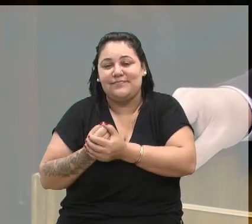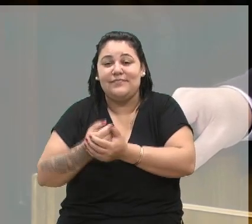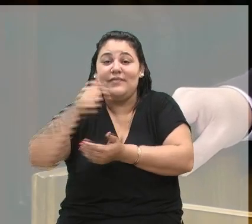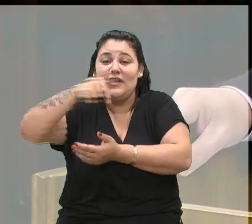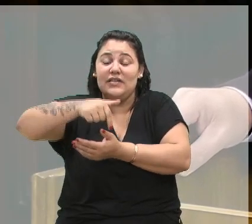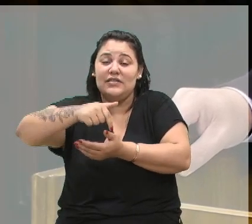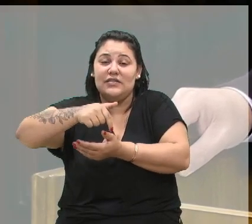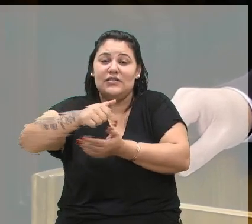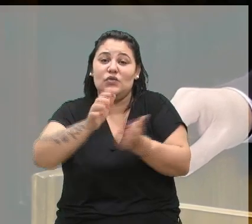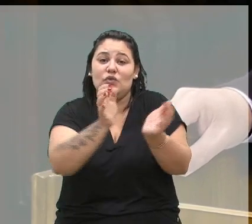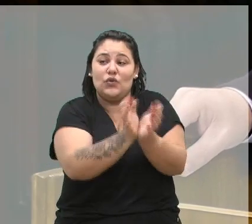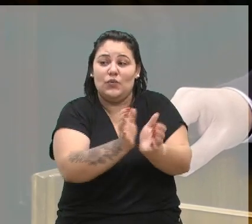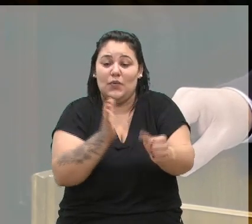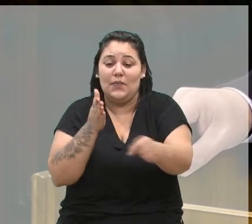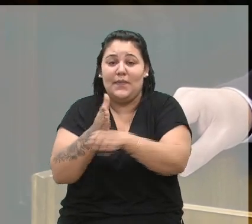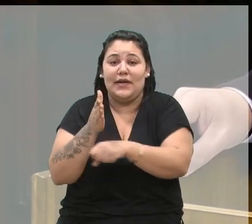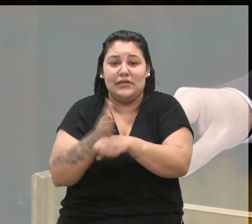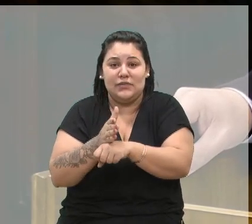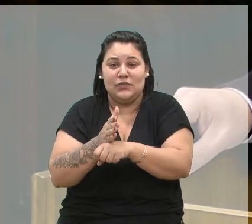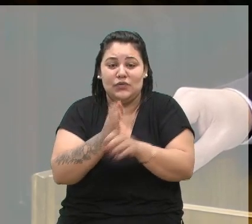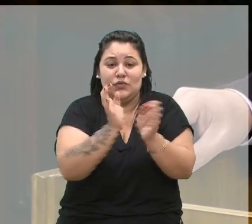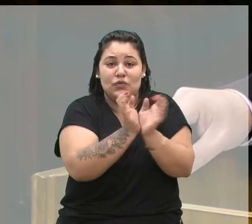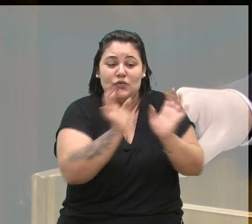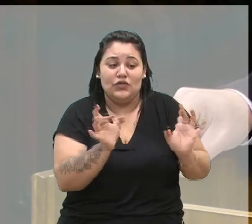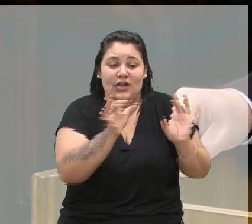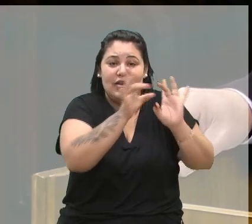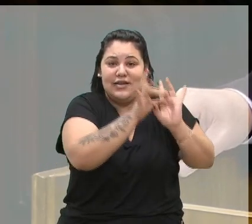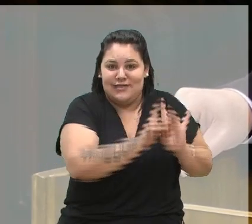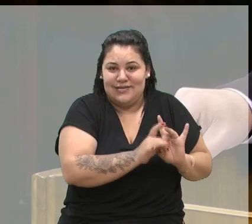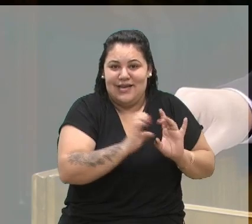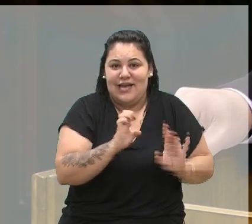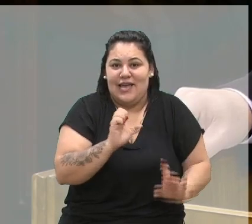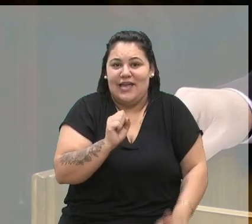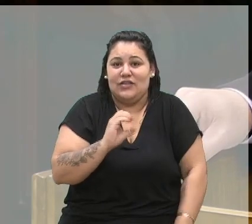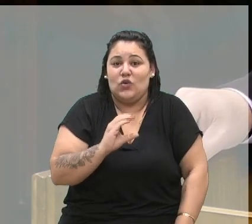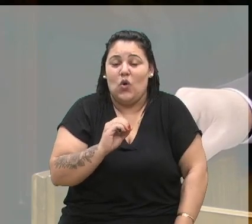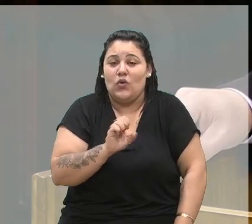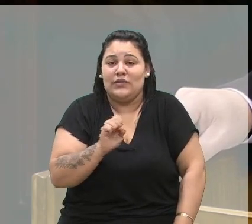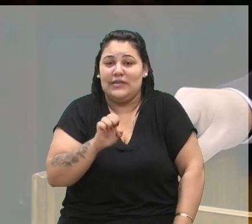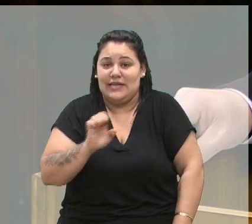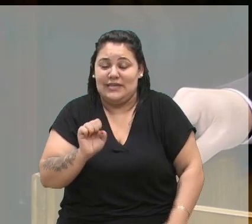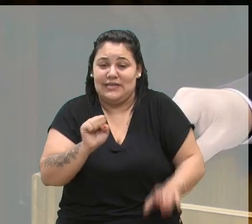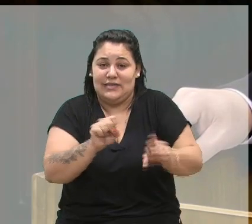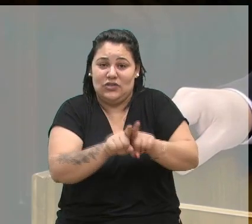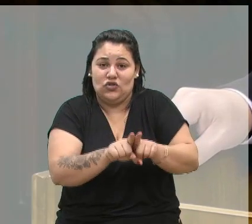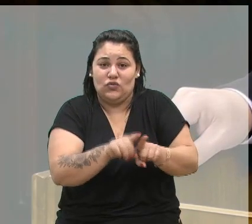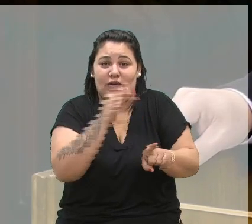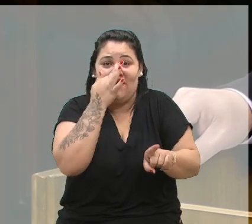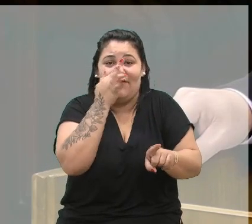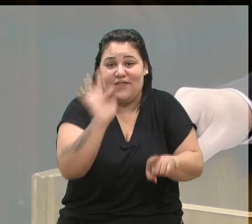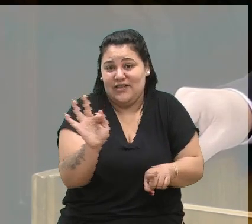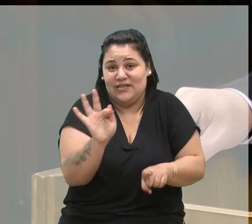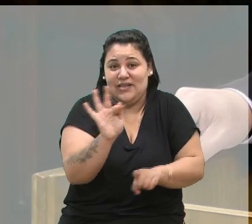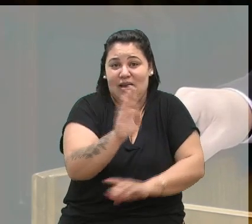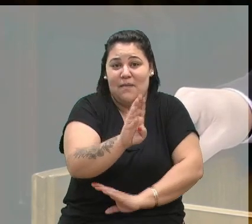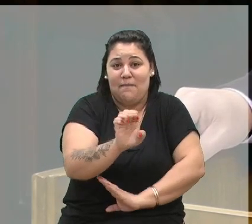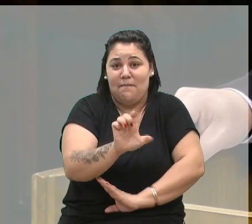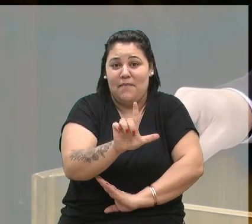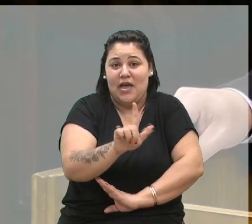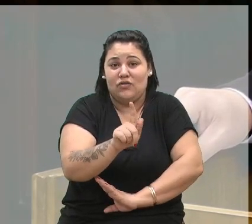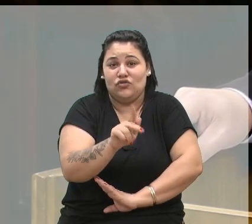da fundação da Aliança Internacional Escocesa, tal qual a França, Bélgica,